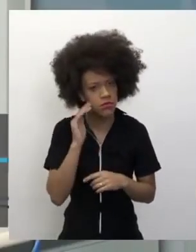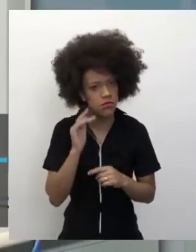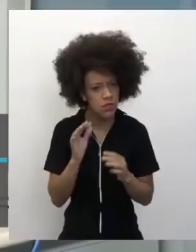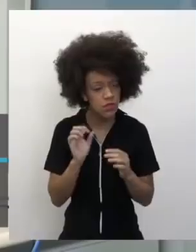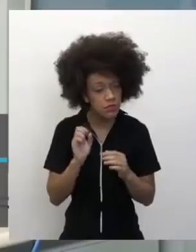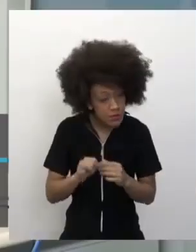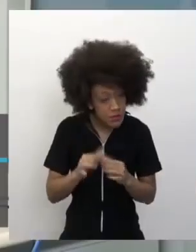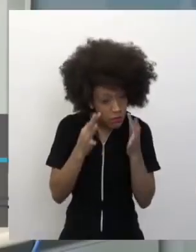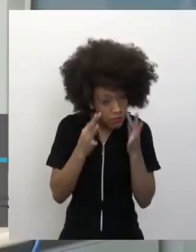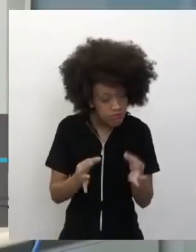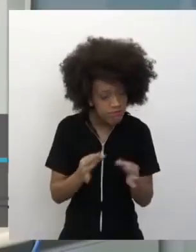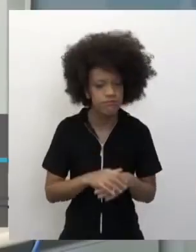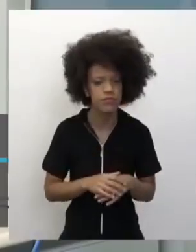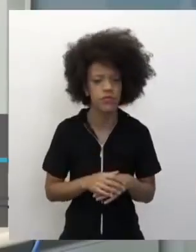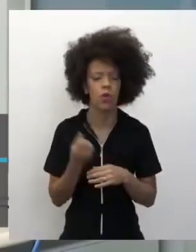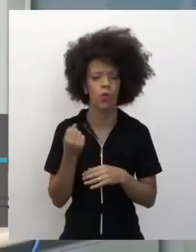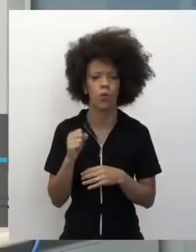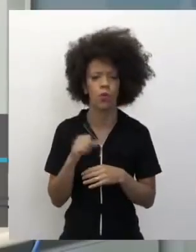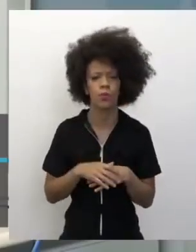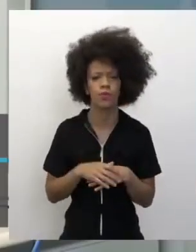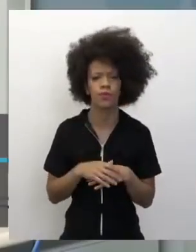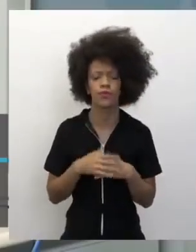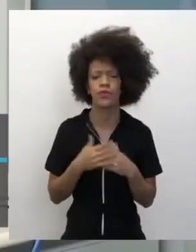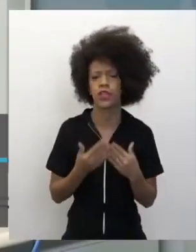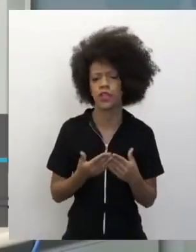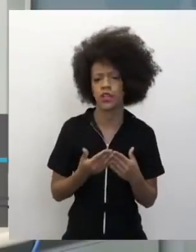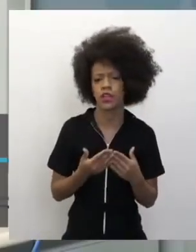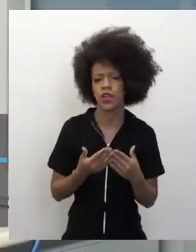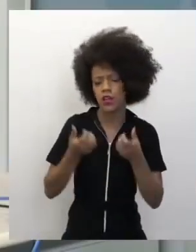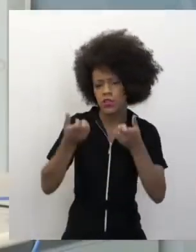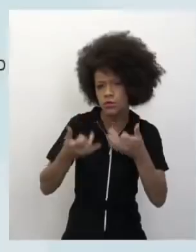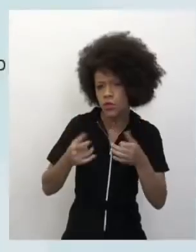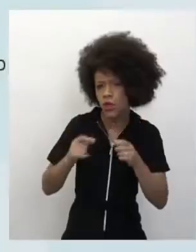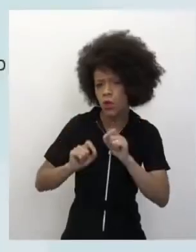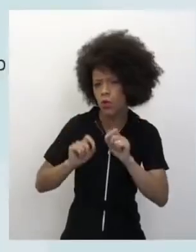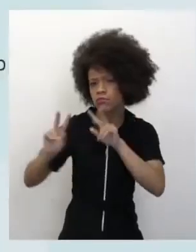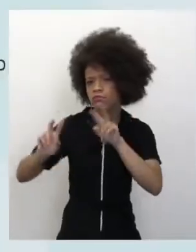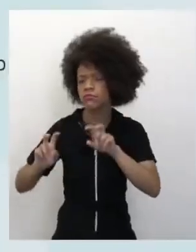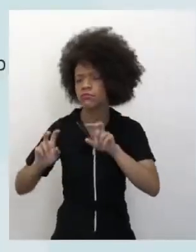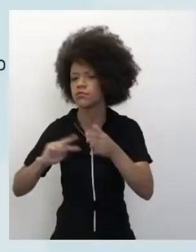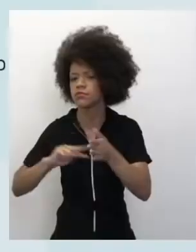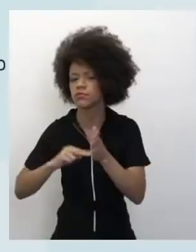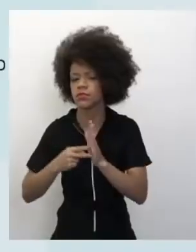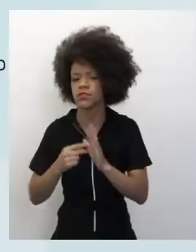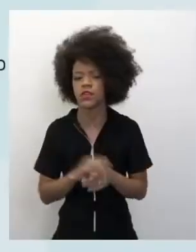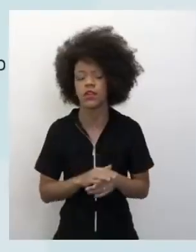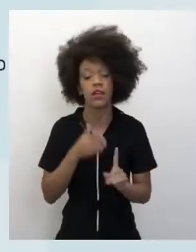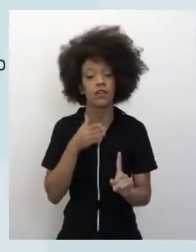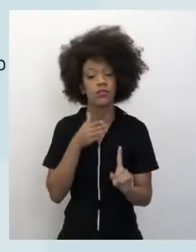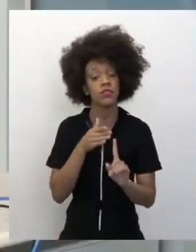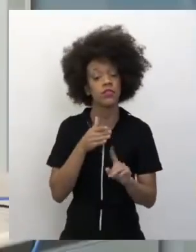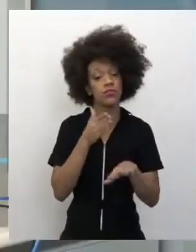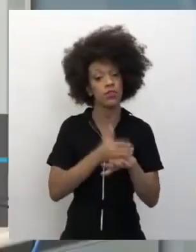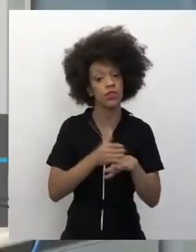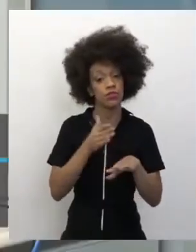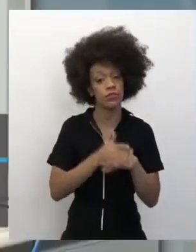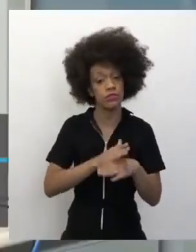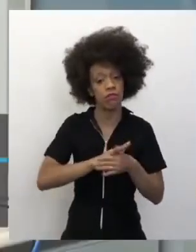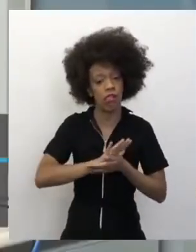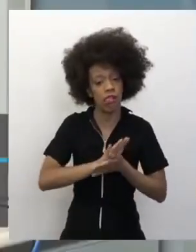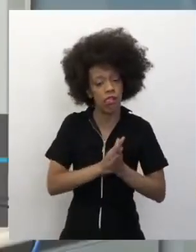atenção. Agora, 8, após os comentários do que é circuito fechado, pro Clara, referente à rotina esmagadora